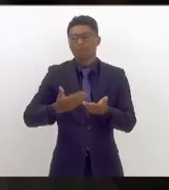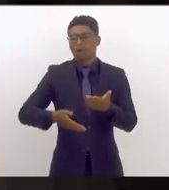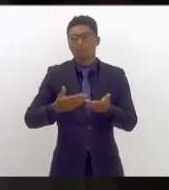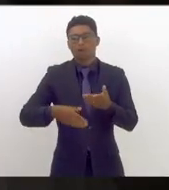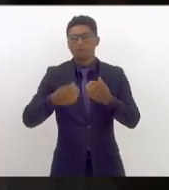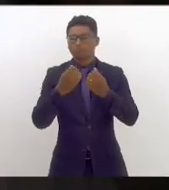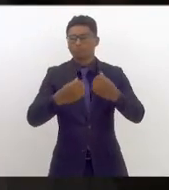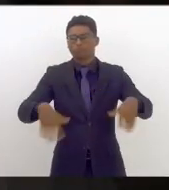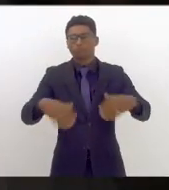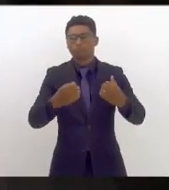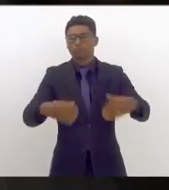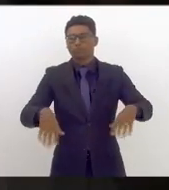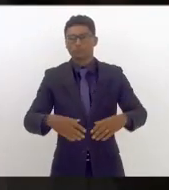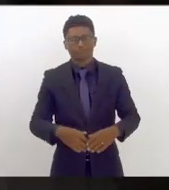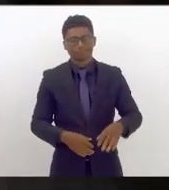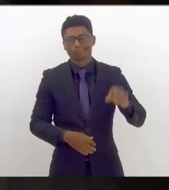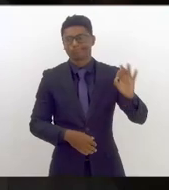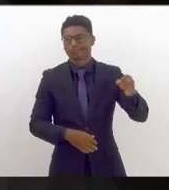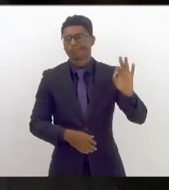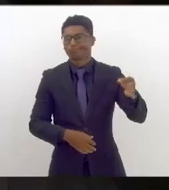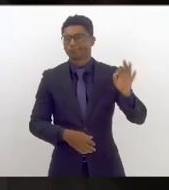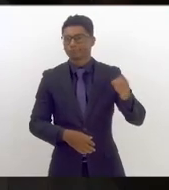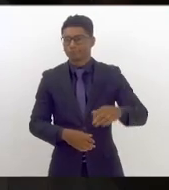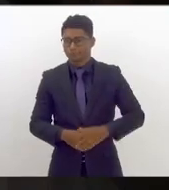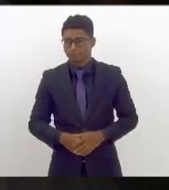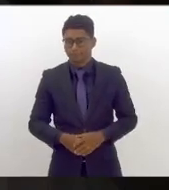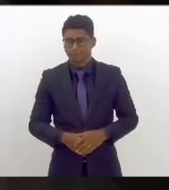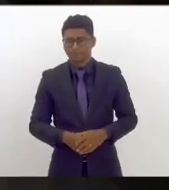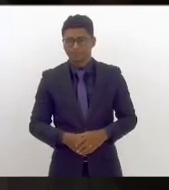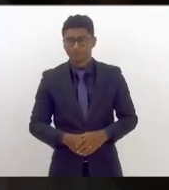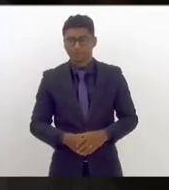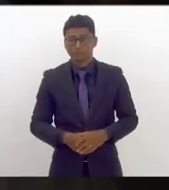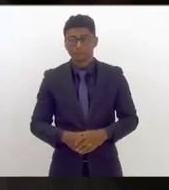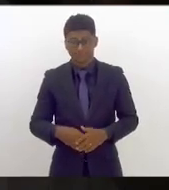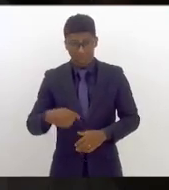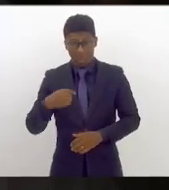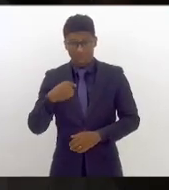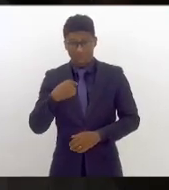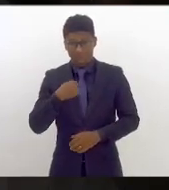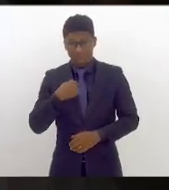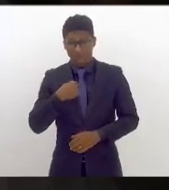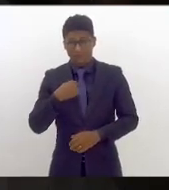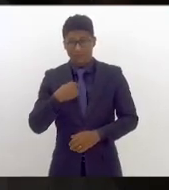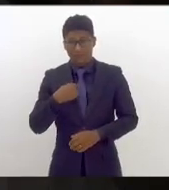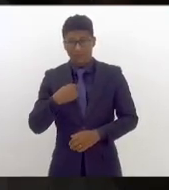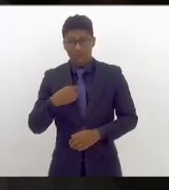Carneiro, exatamente, eu fiz toda essa estrutura